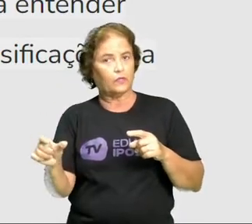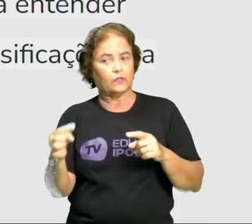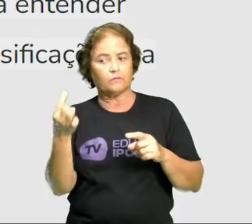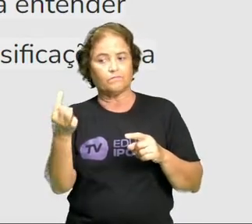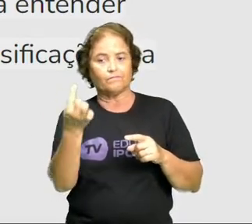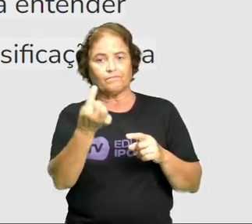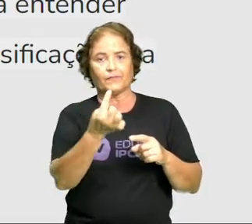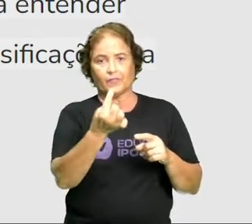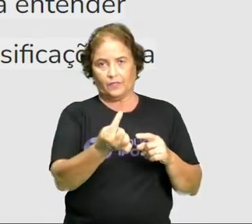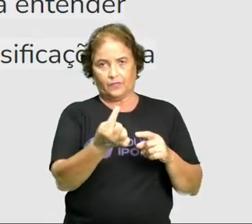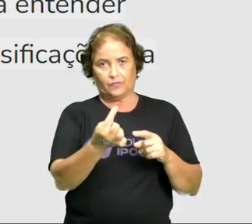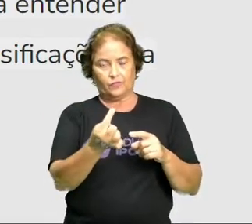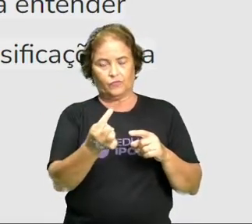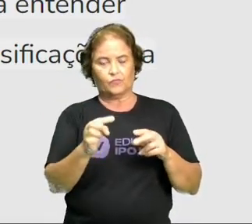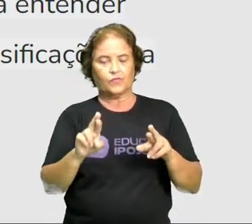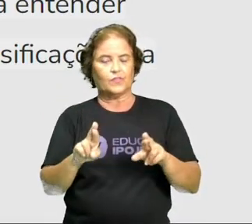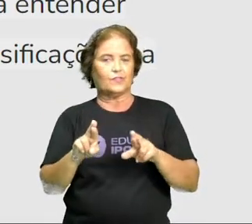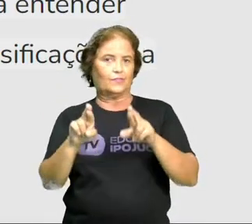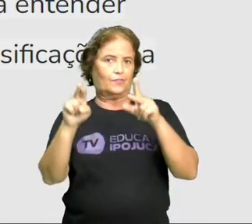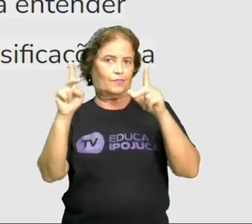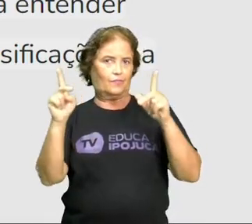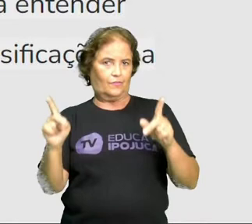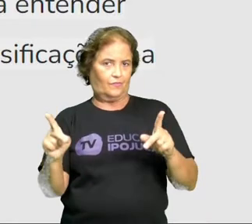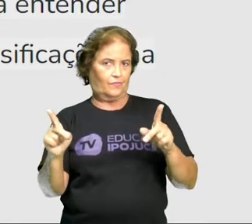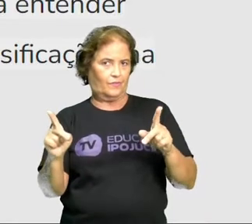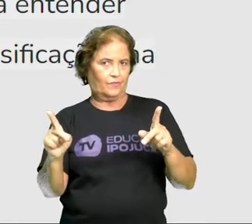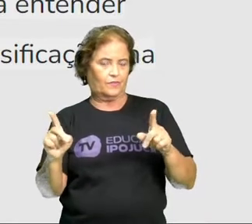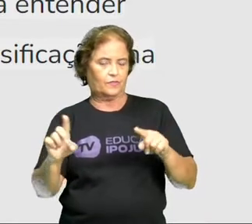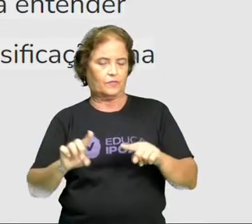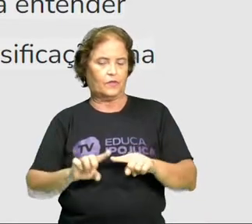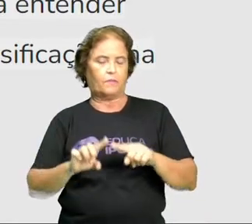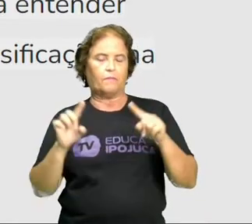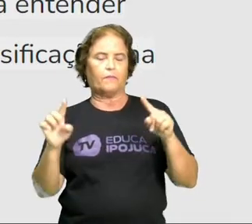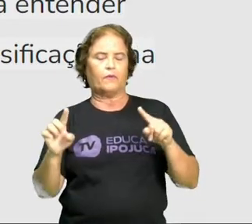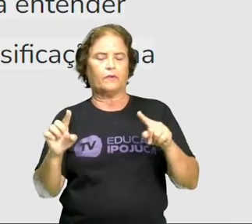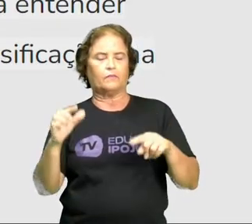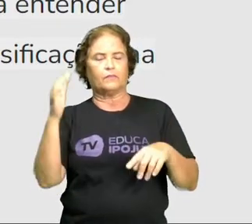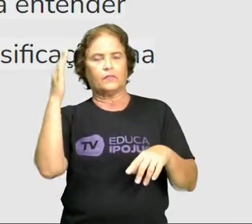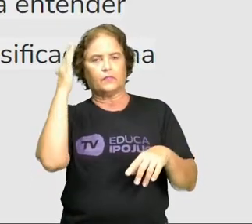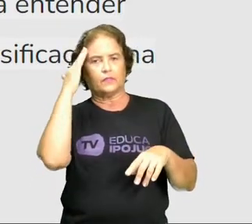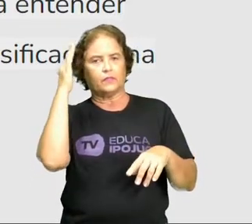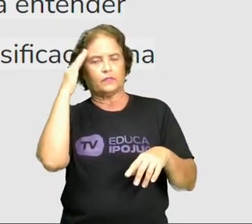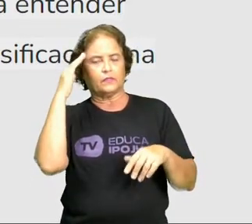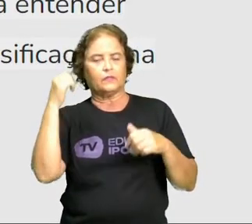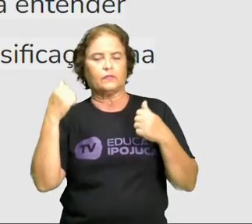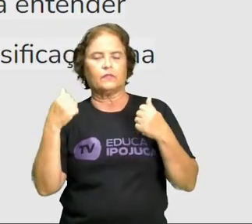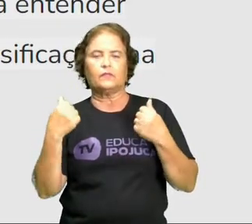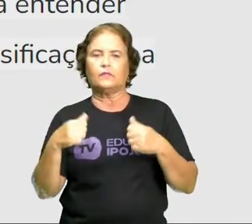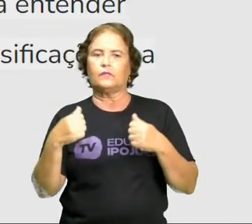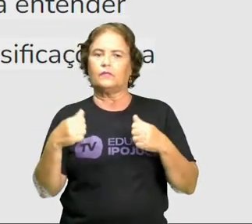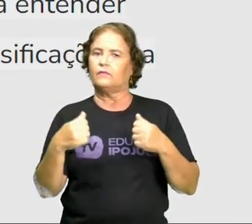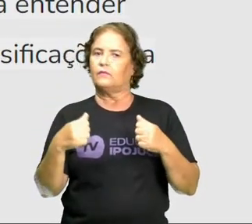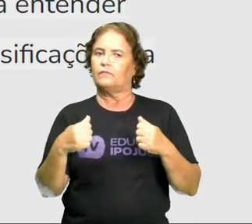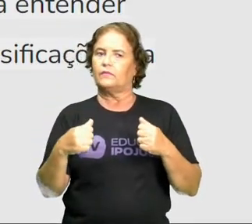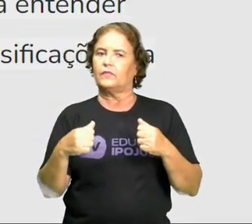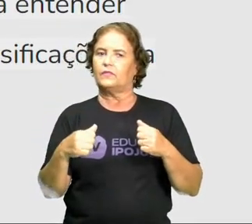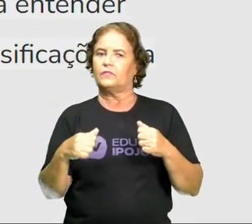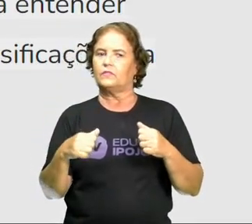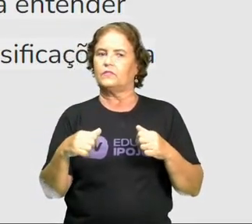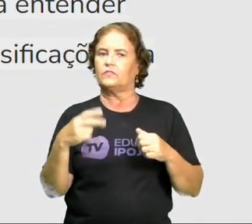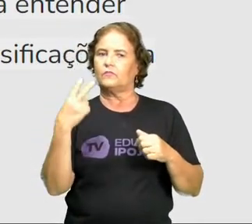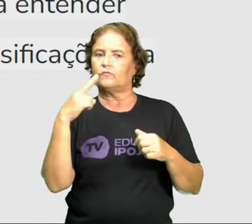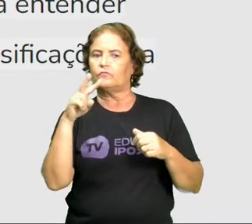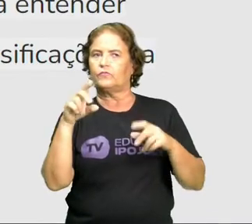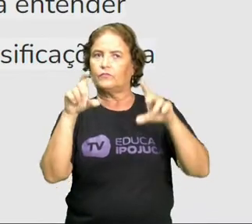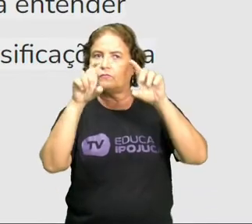uma função diferente. Mas, para a gente entender isso, a gente vai conferir as classificações na